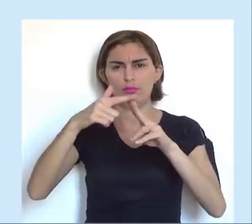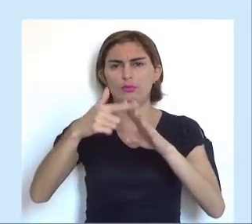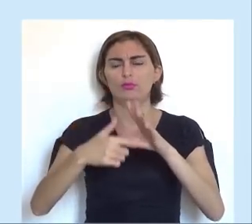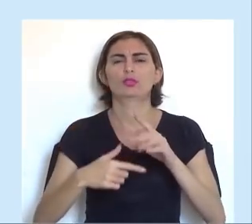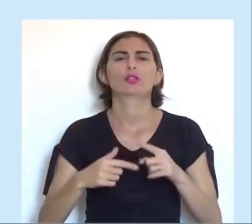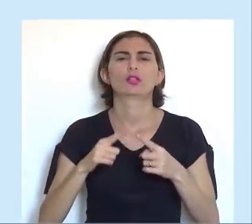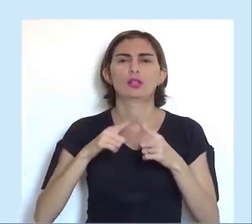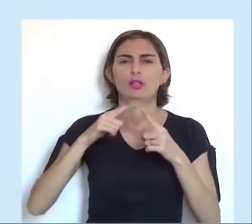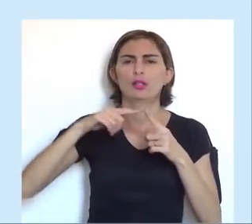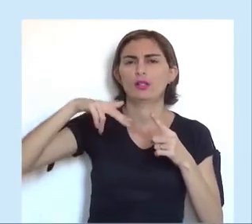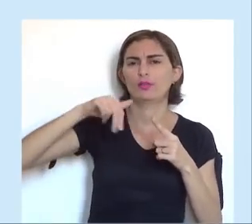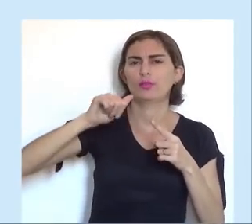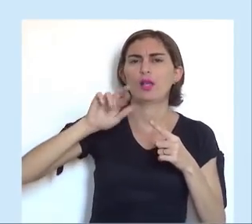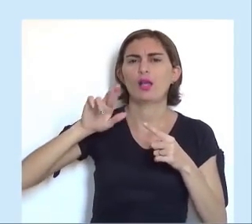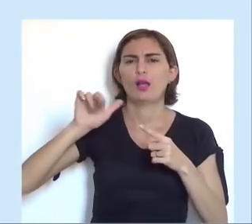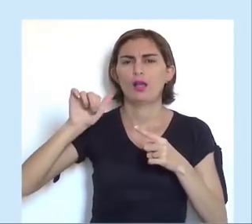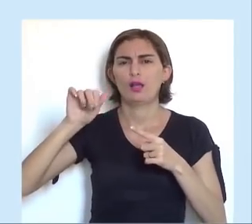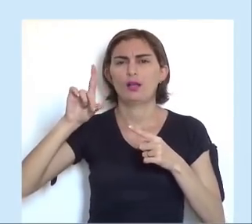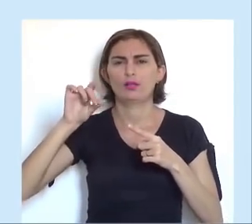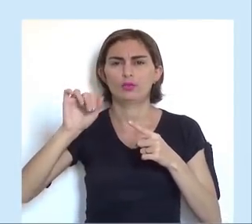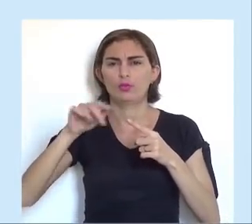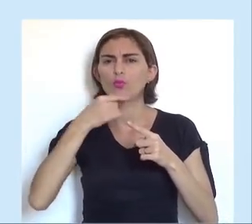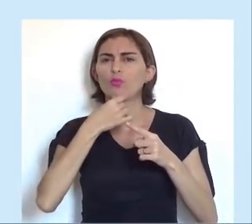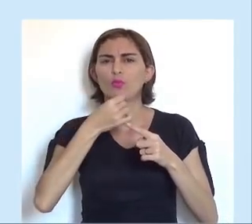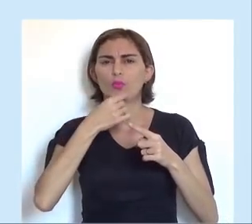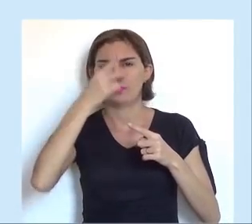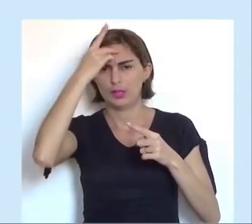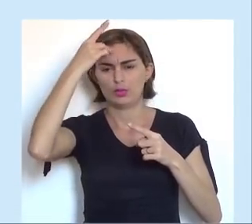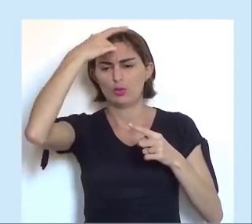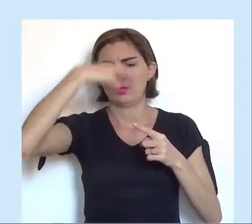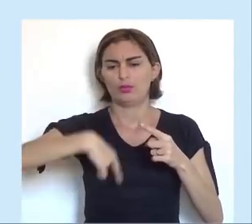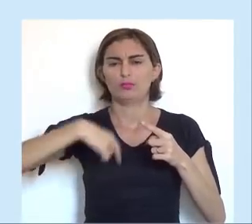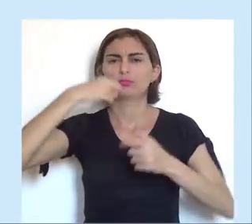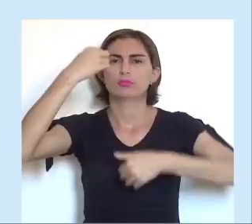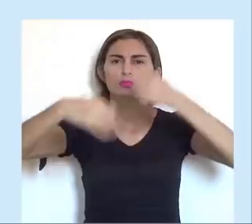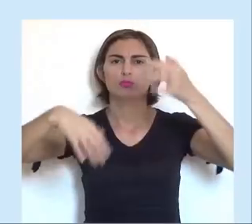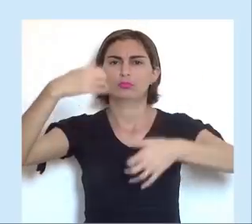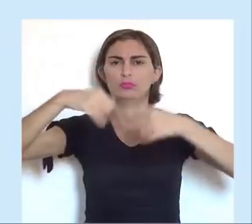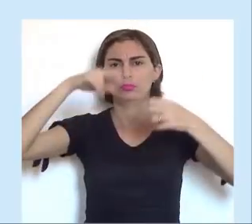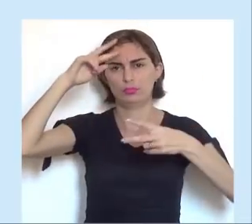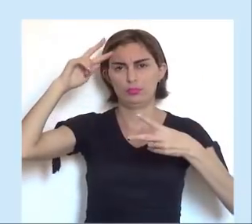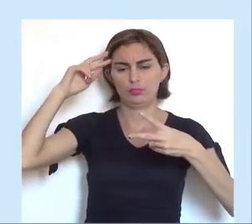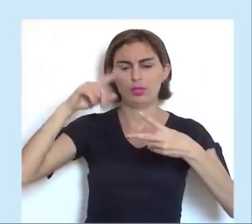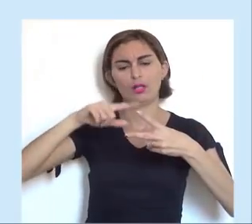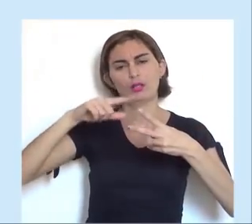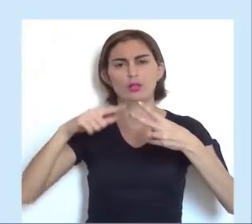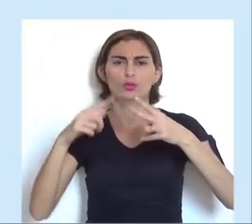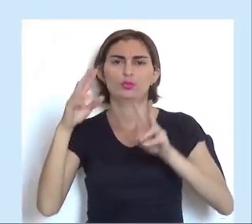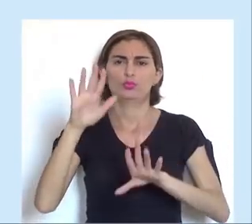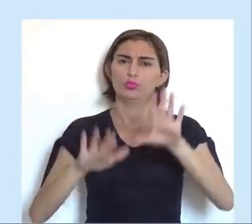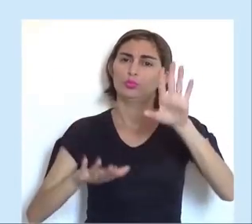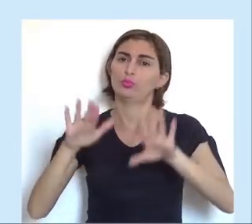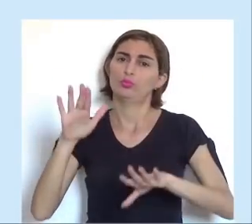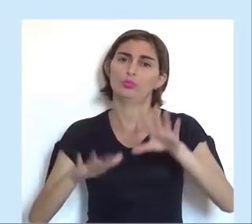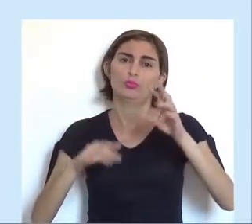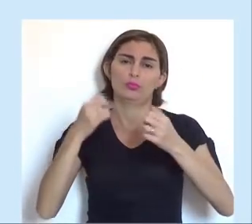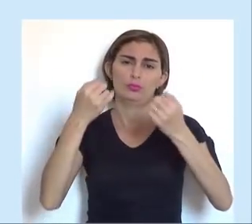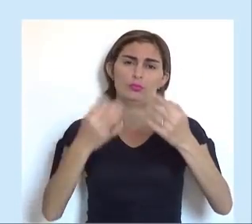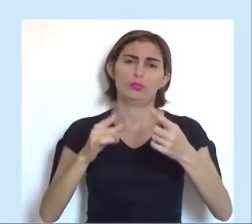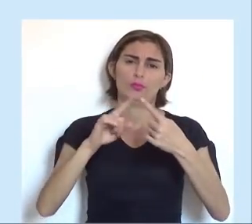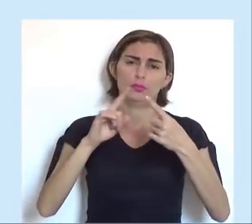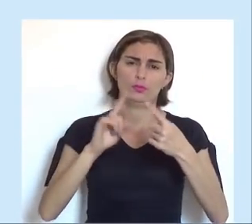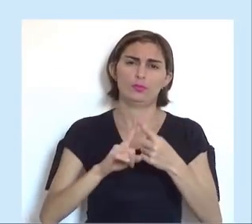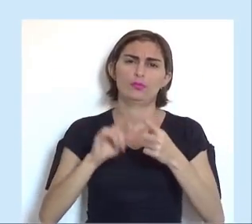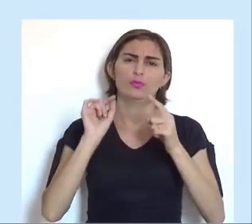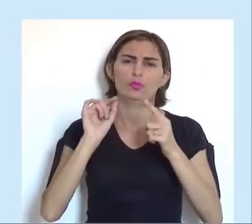falar um por um. Narrador, lembrando, é aquele que conta a história. E aí, existem duas possibilidades para você contar a história.